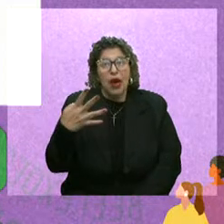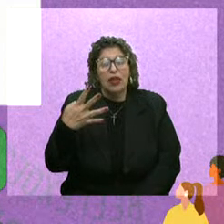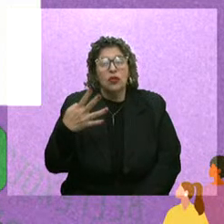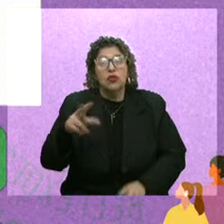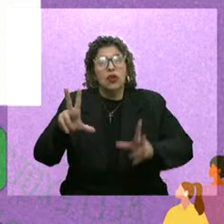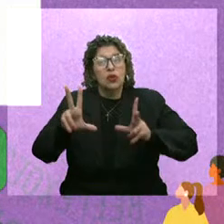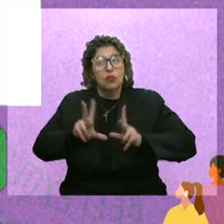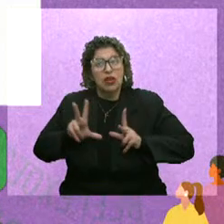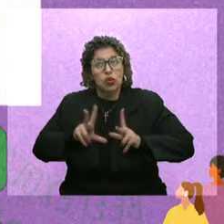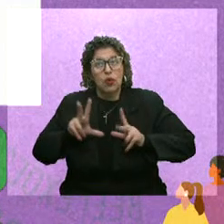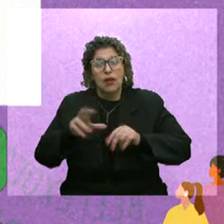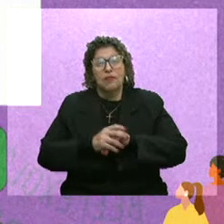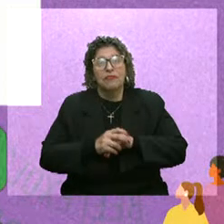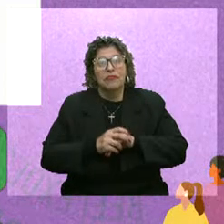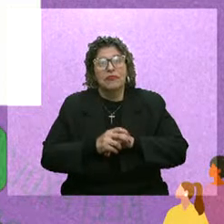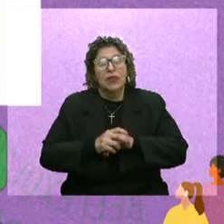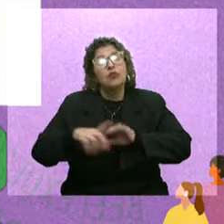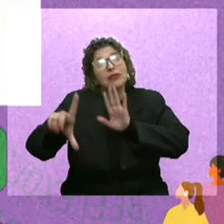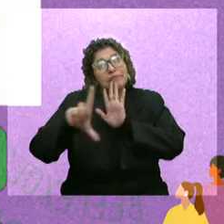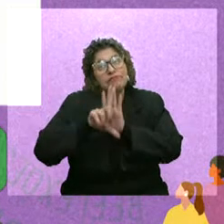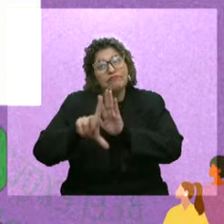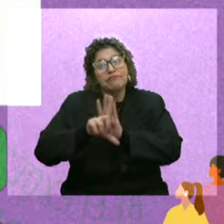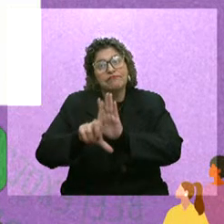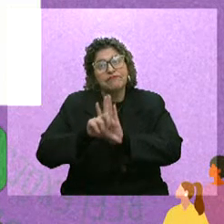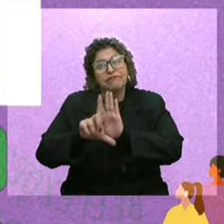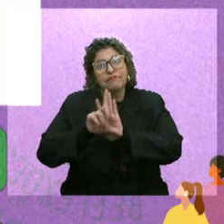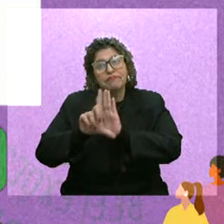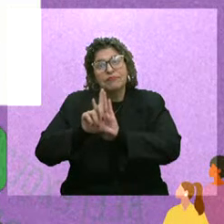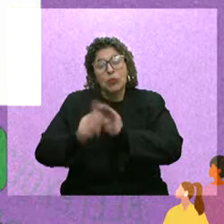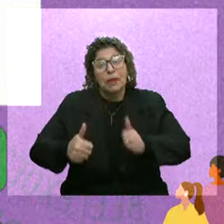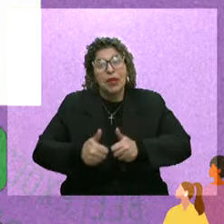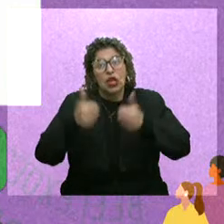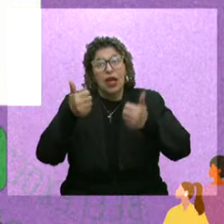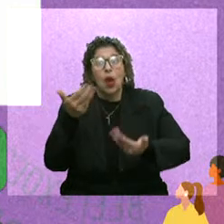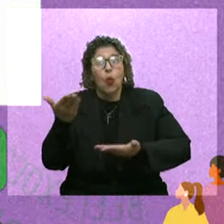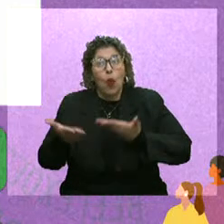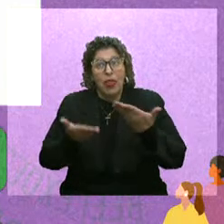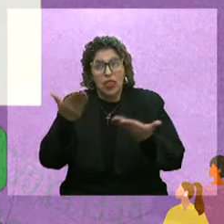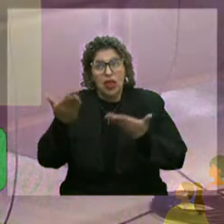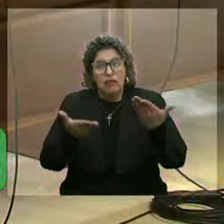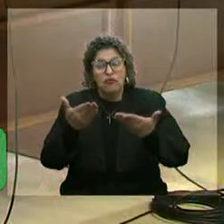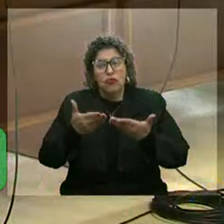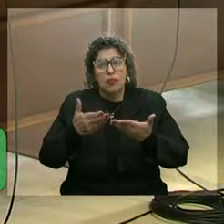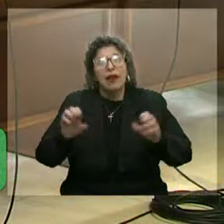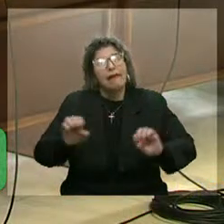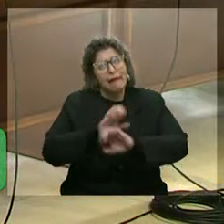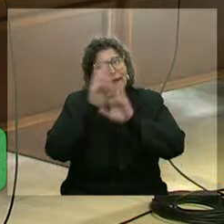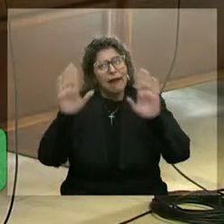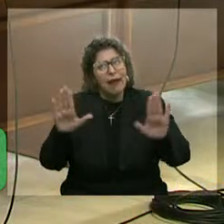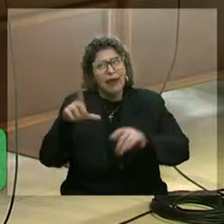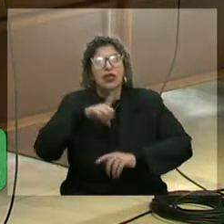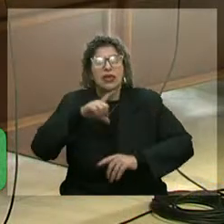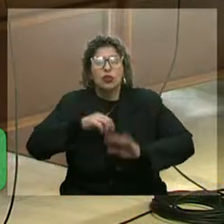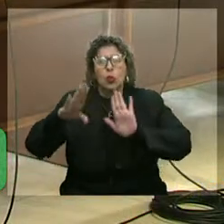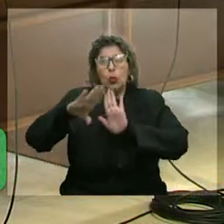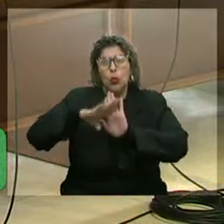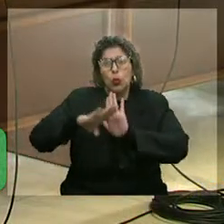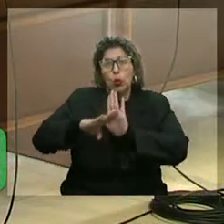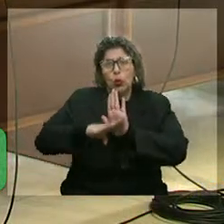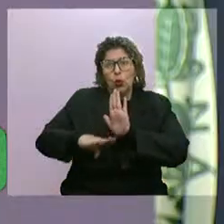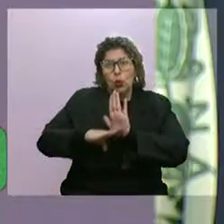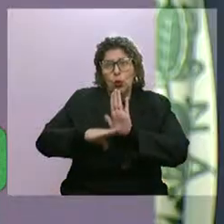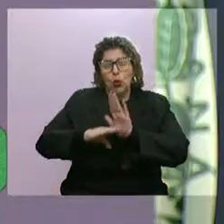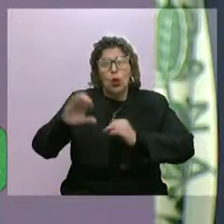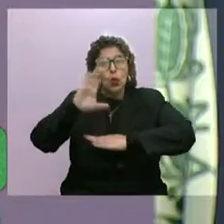só o privado. Nós temos que ter leis para melhorar o atendimento. Claro que aí nós vamos entrar em algumas pautas que cabe também